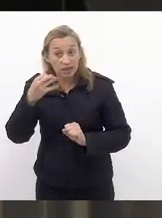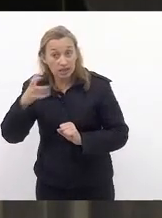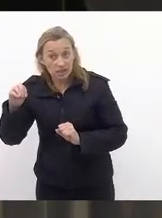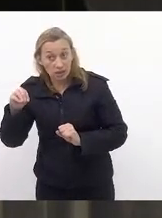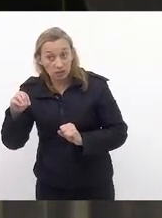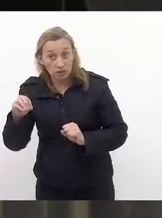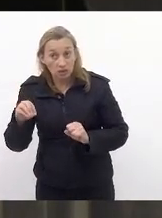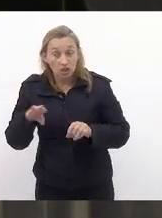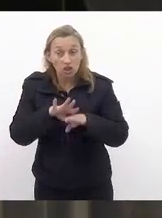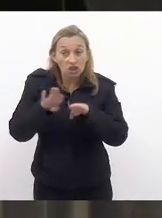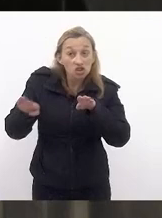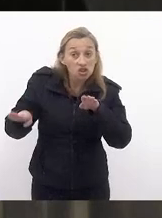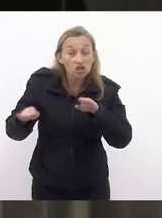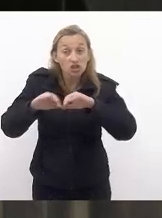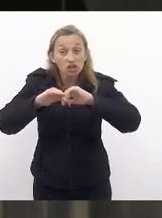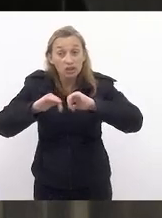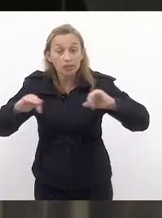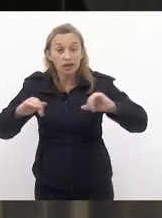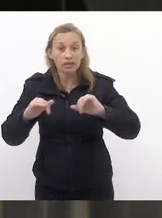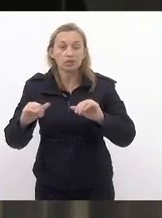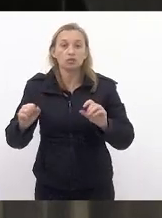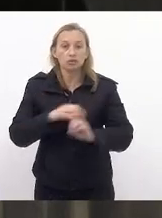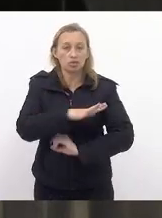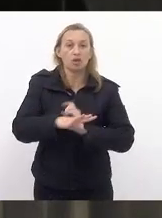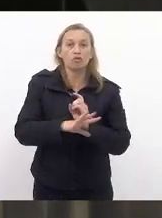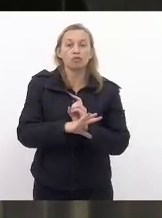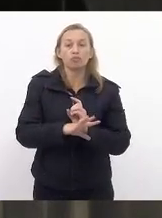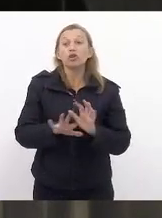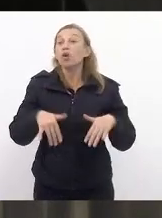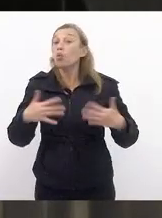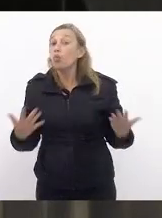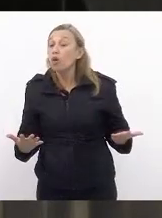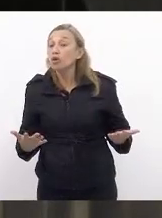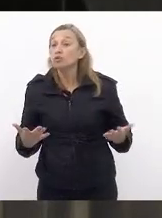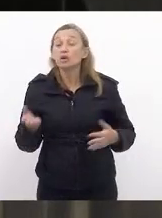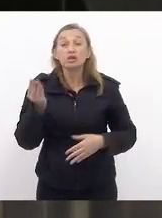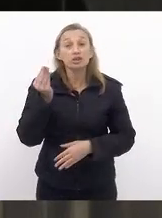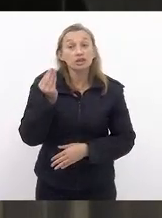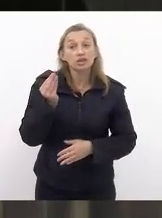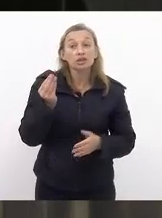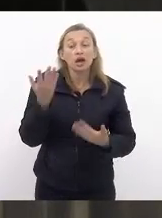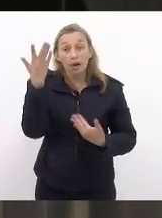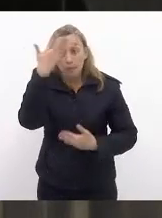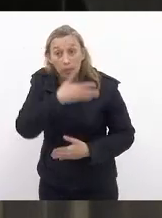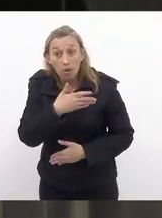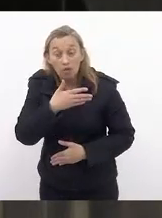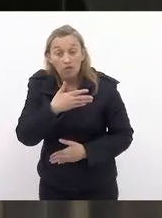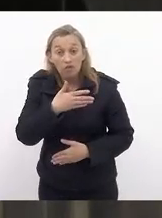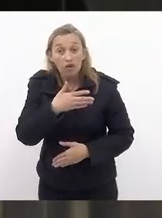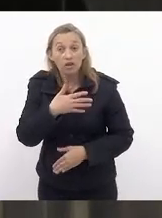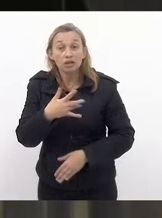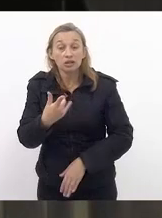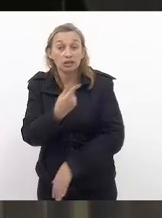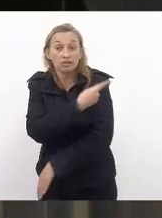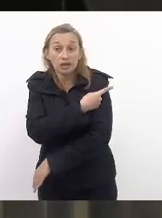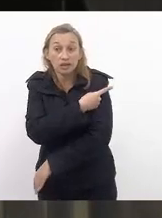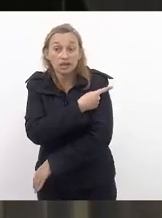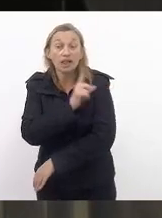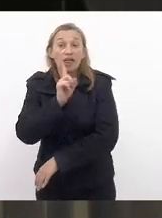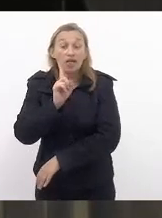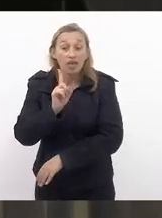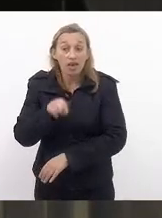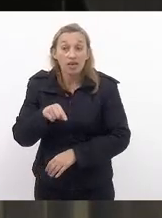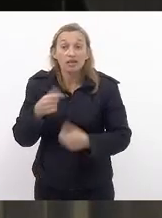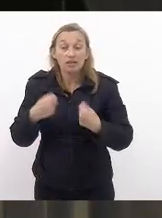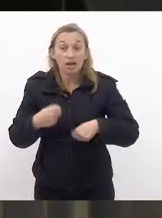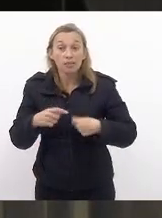e divisões sociais e quando Tais atestados são necessários para se obter